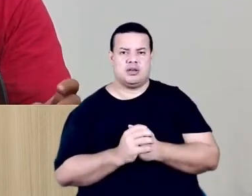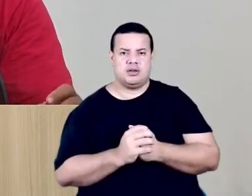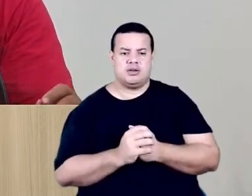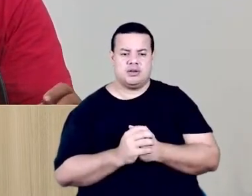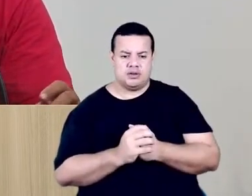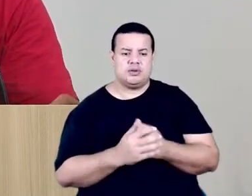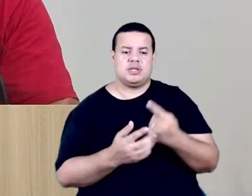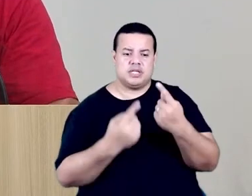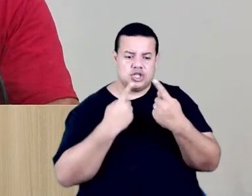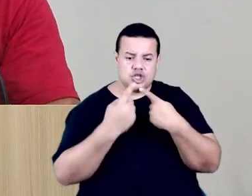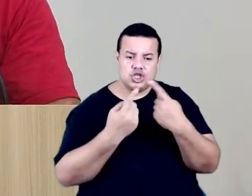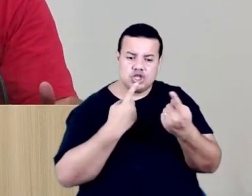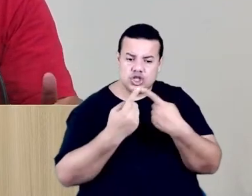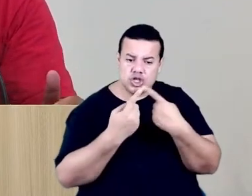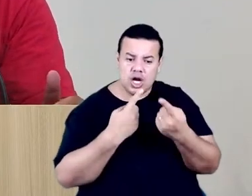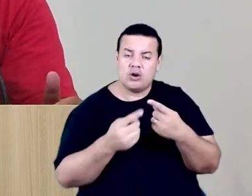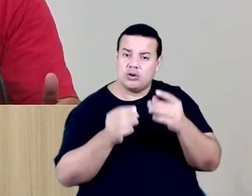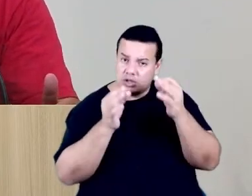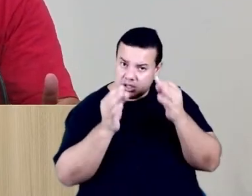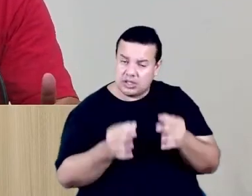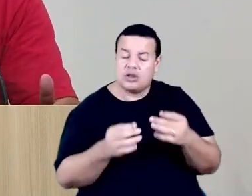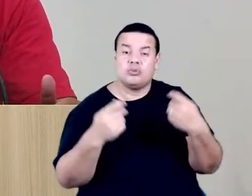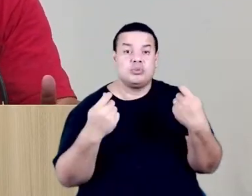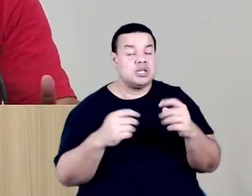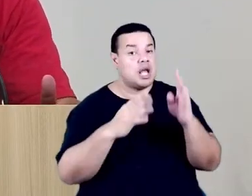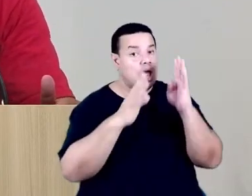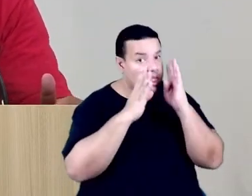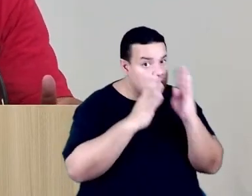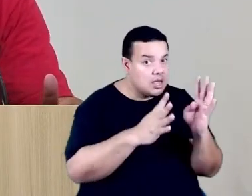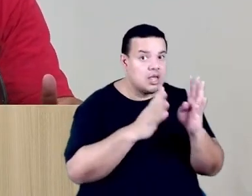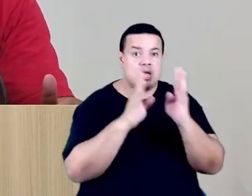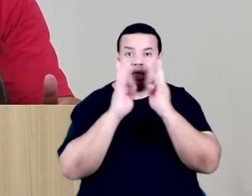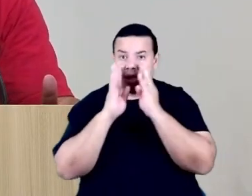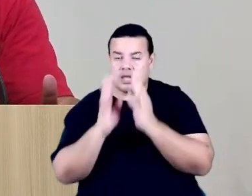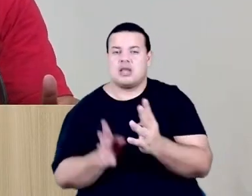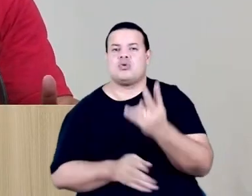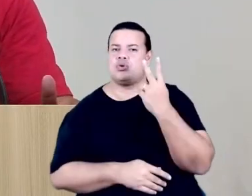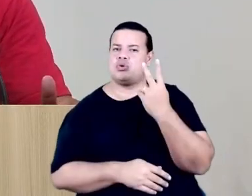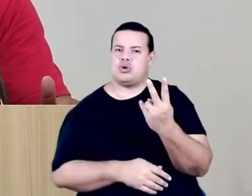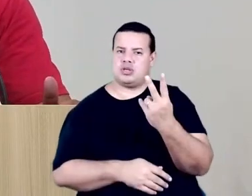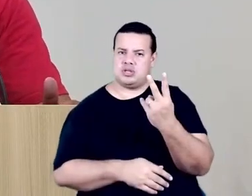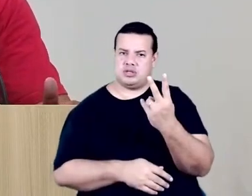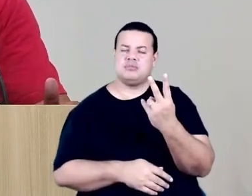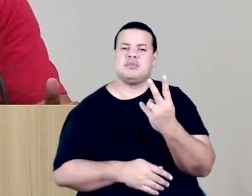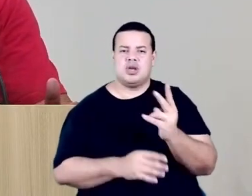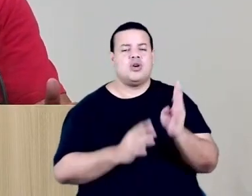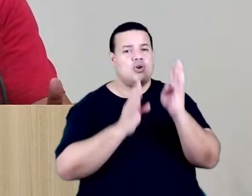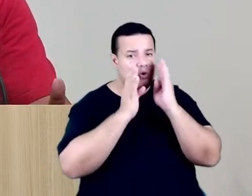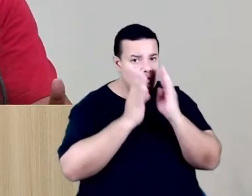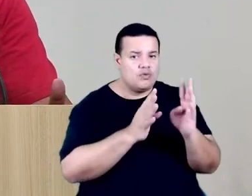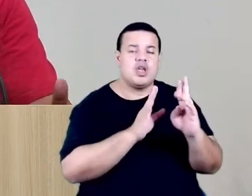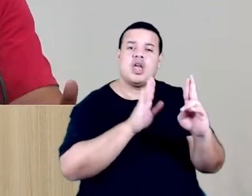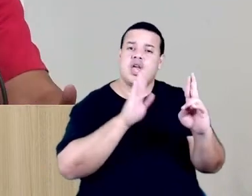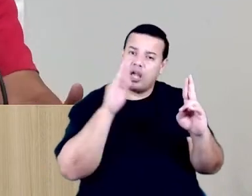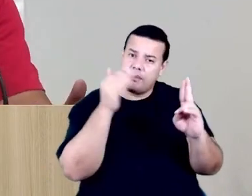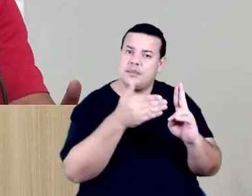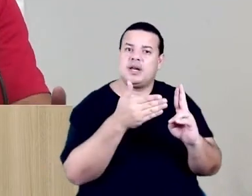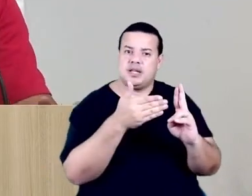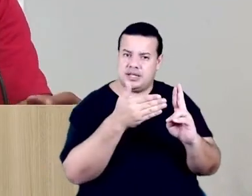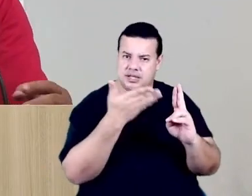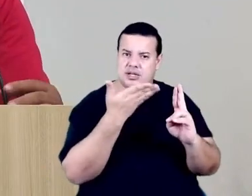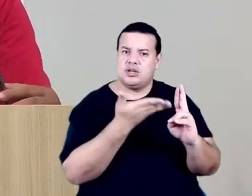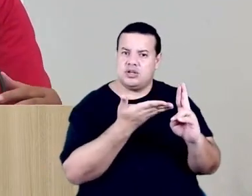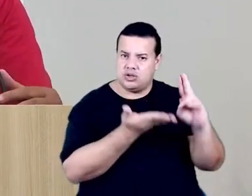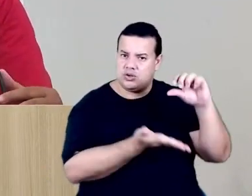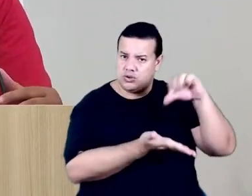diálogo seja consistente tem que ouvir as duas partes nós temos que ouvir os representantes do do povos indígenas do